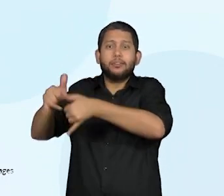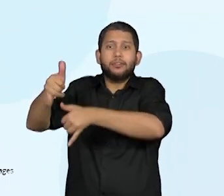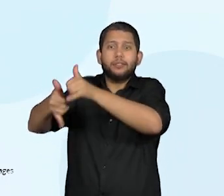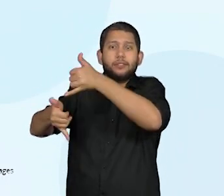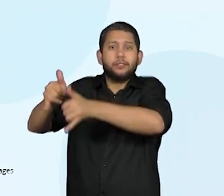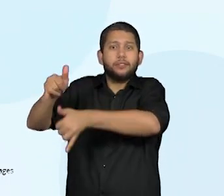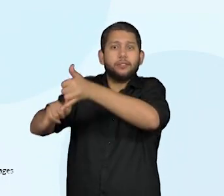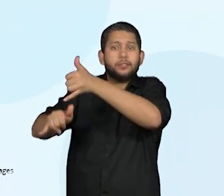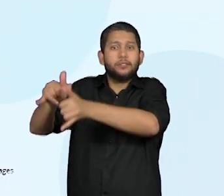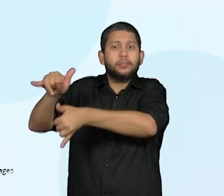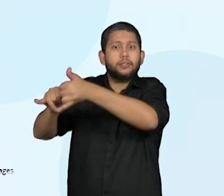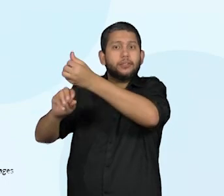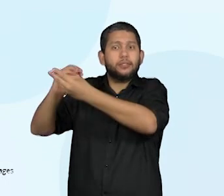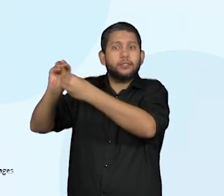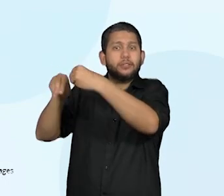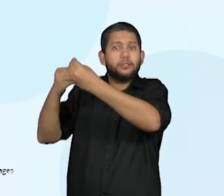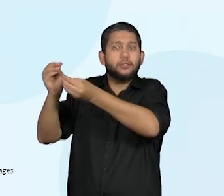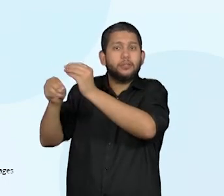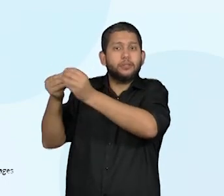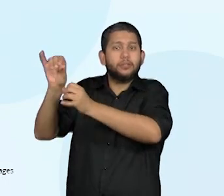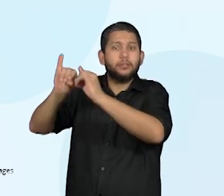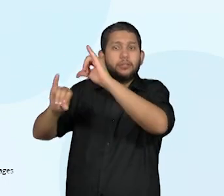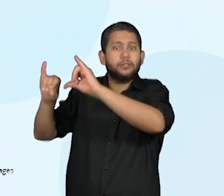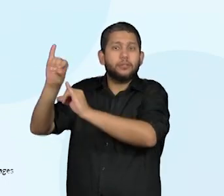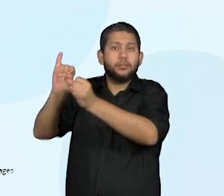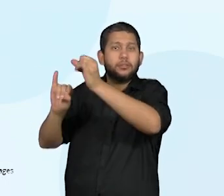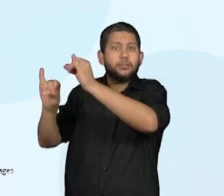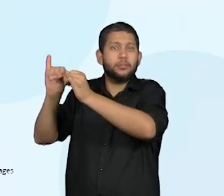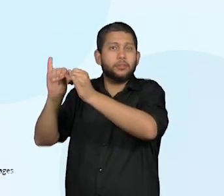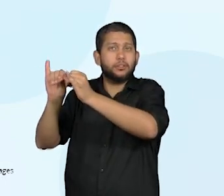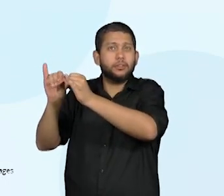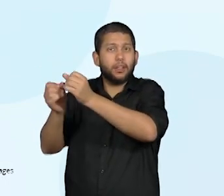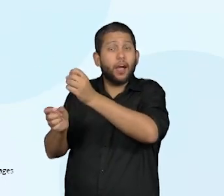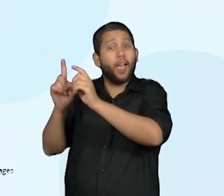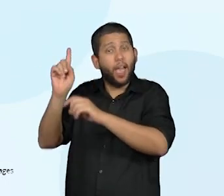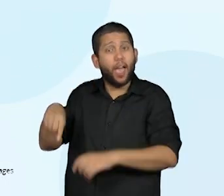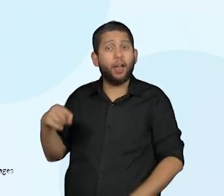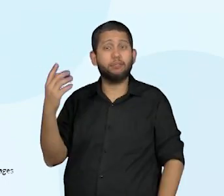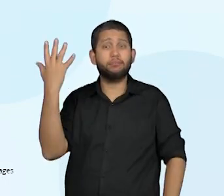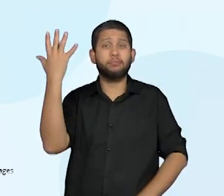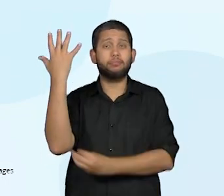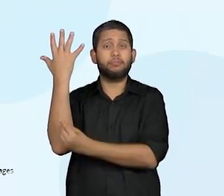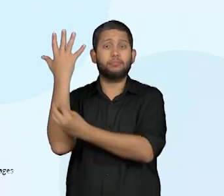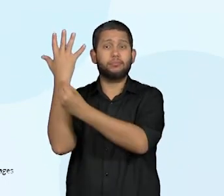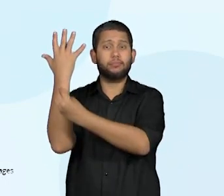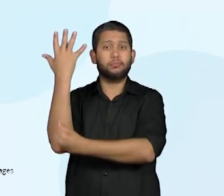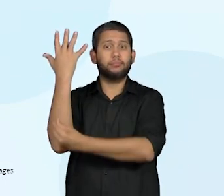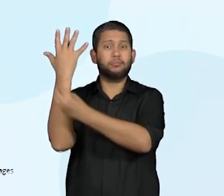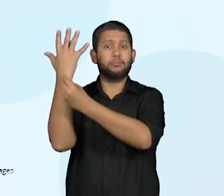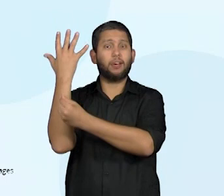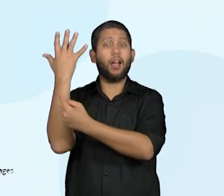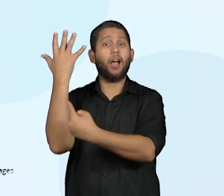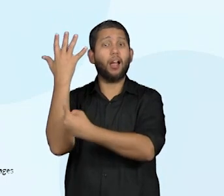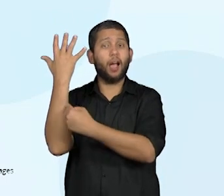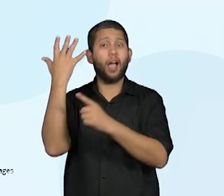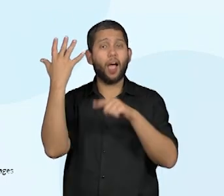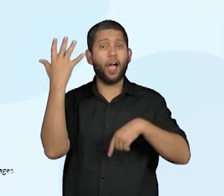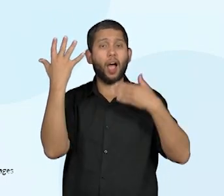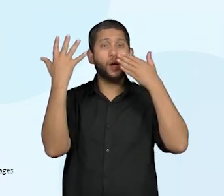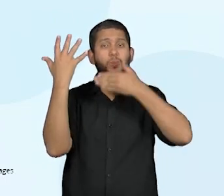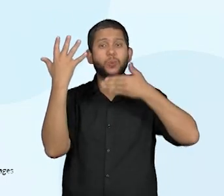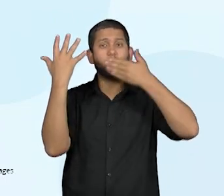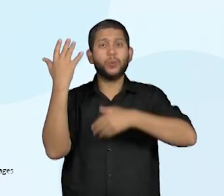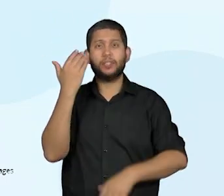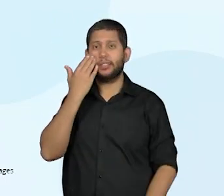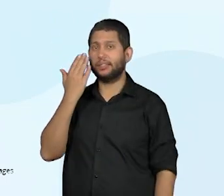a fotossíntese esse processo, ele produz o seu alimento, que são os açúcares, que está aí